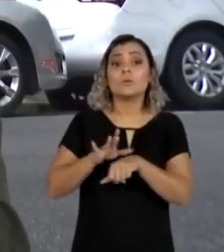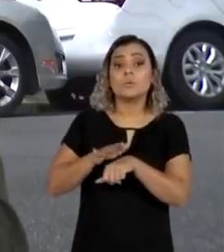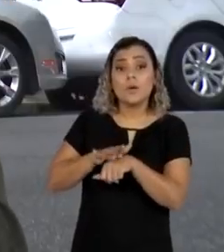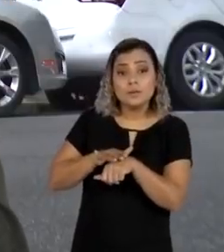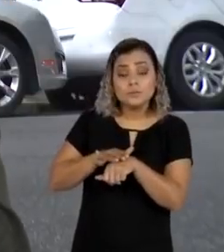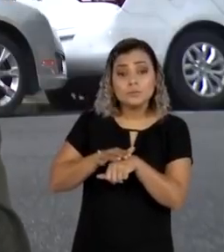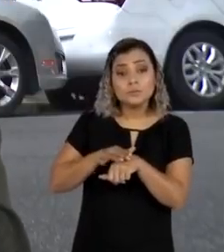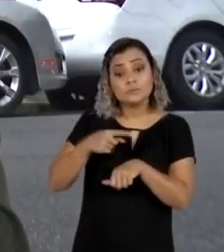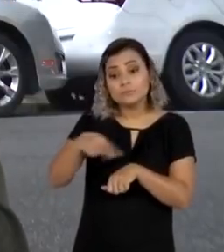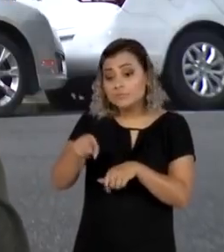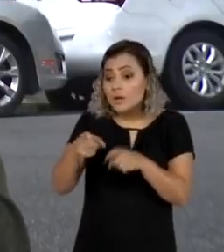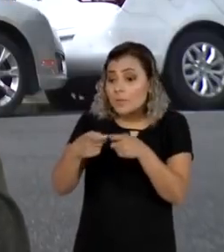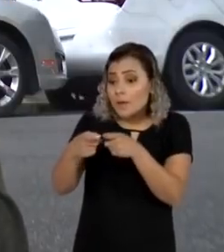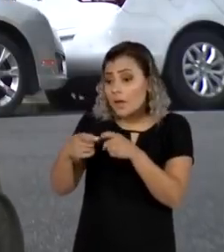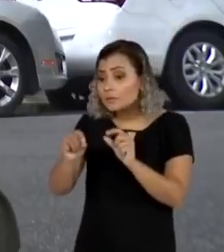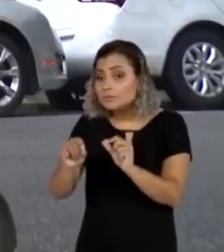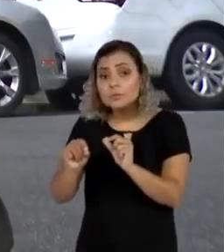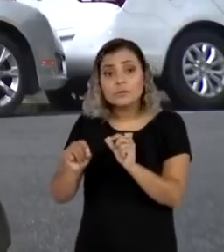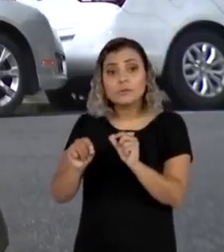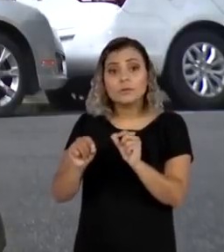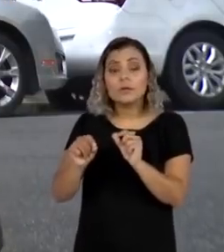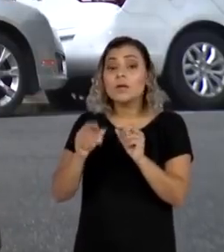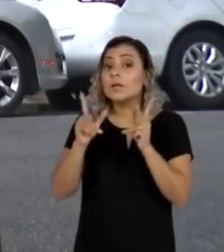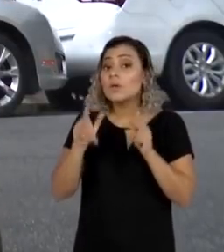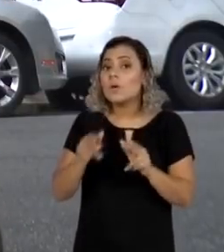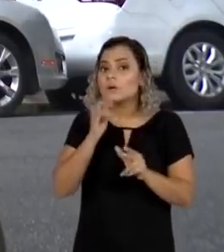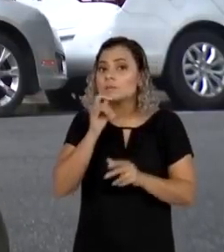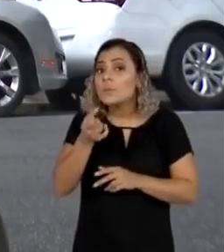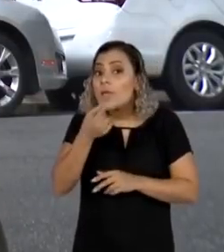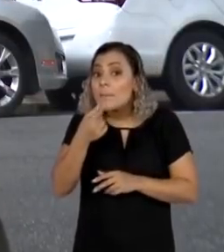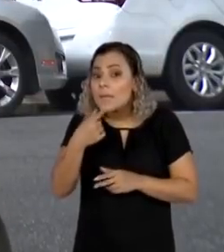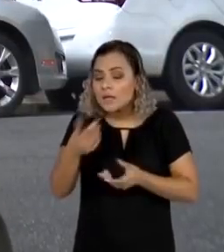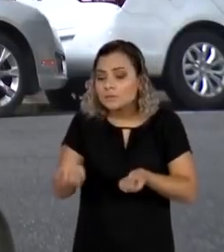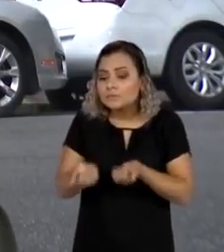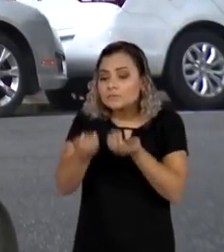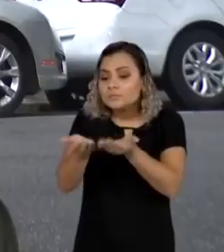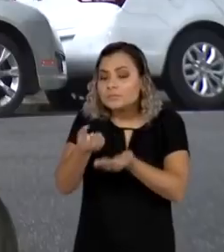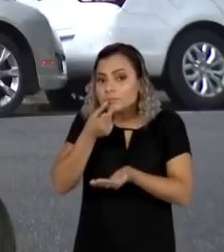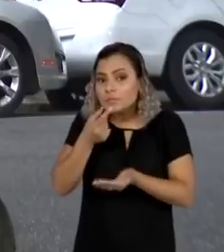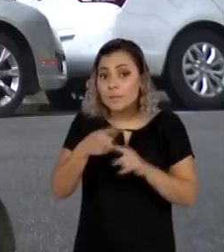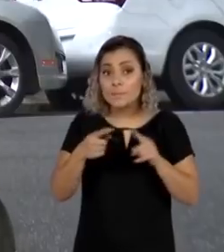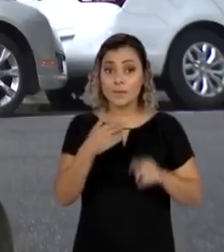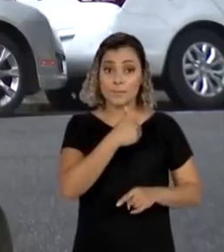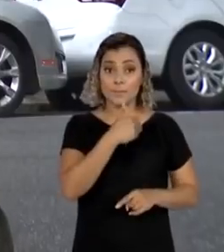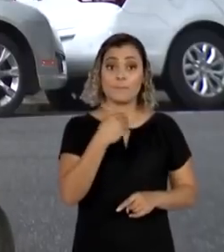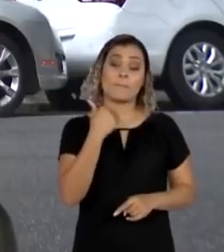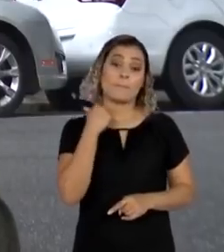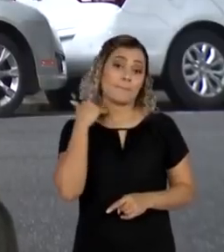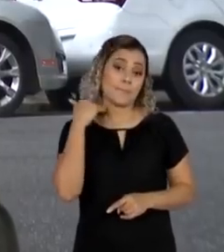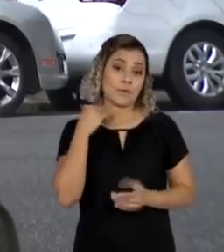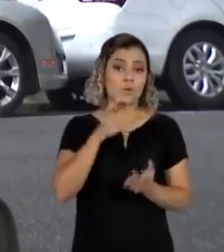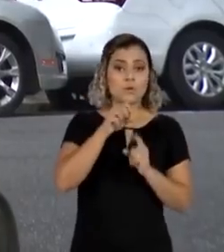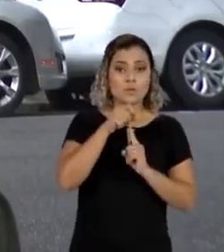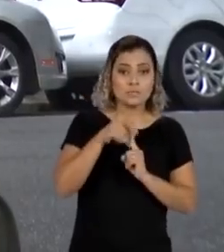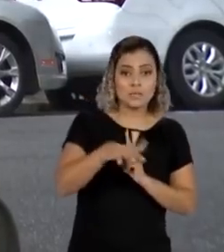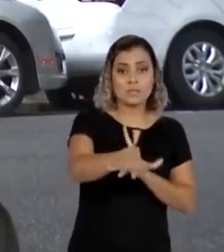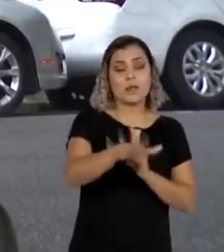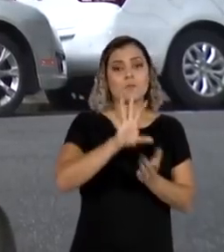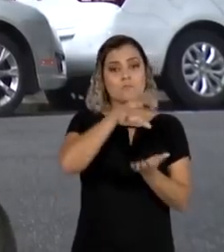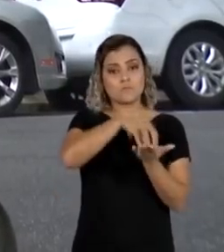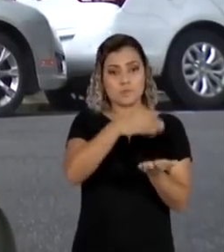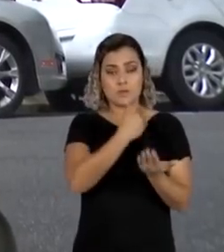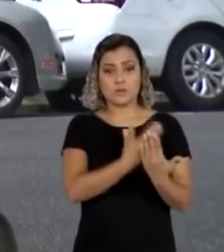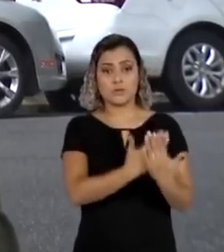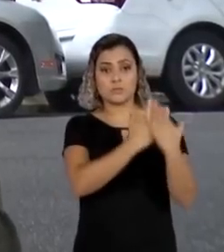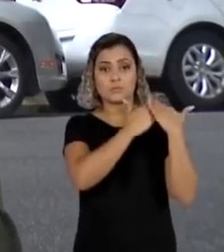hospital. A renegociação da dívida, neste caso, funciona como um remédio. Mas o Banco Central e a Federação Brasileira de Bancos, responsáveis pela